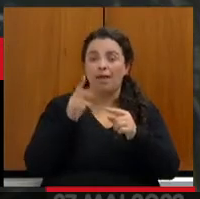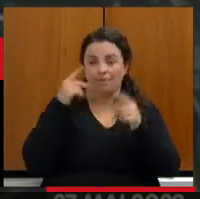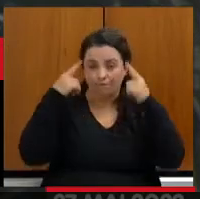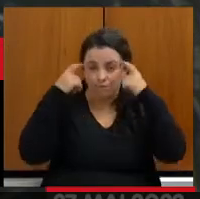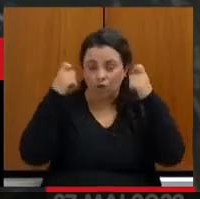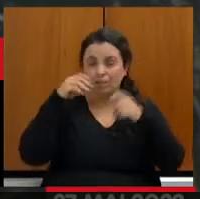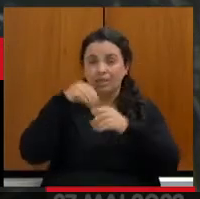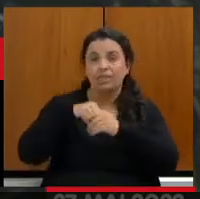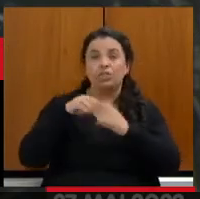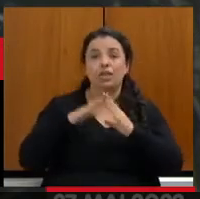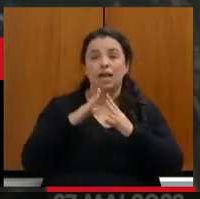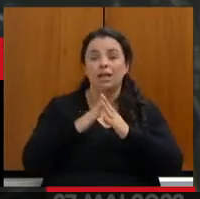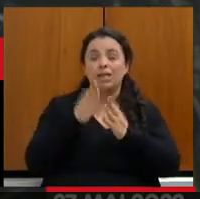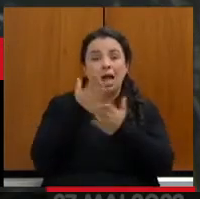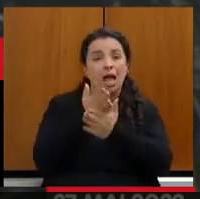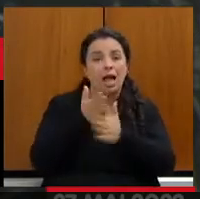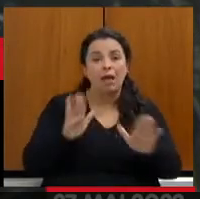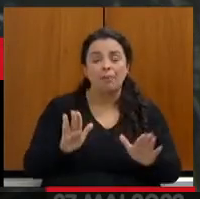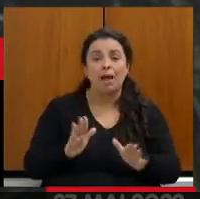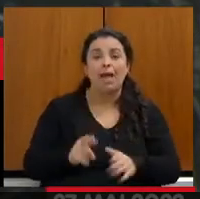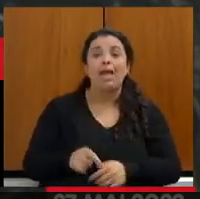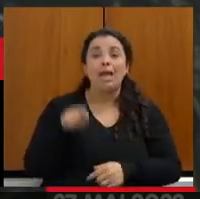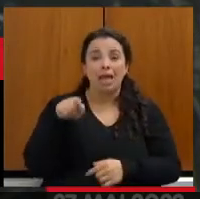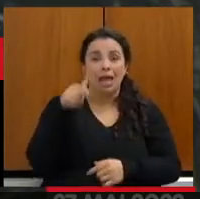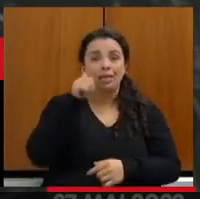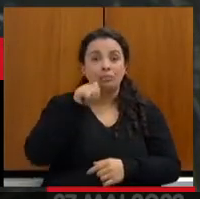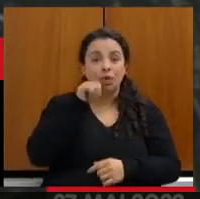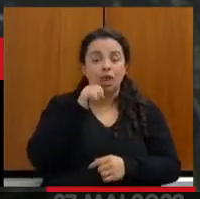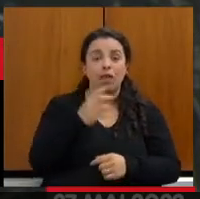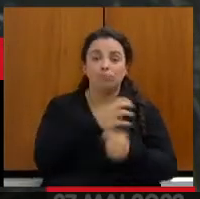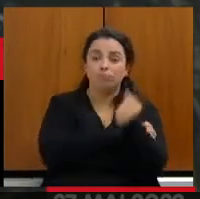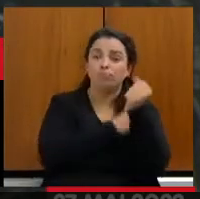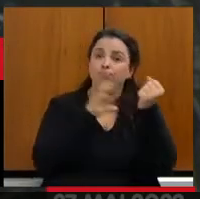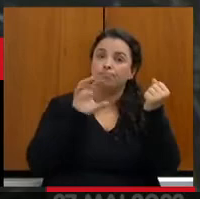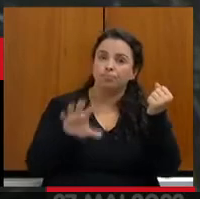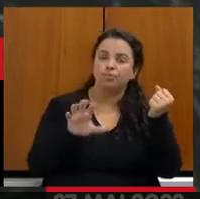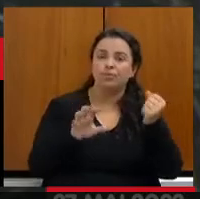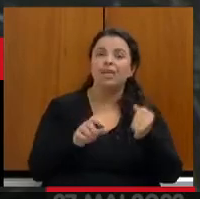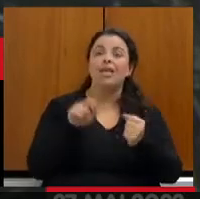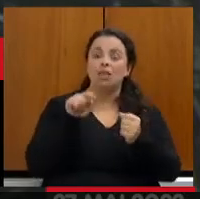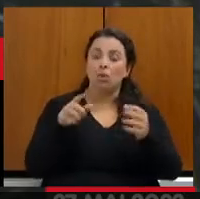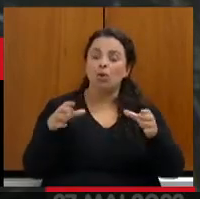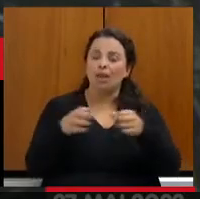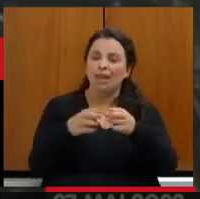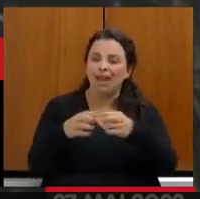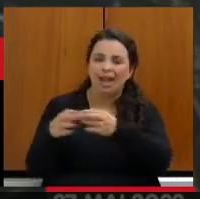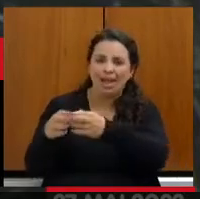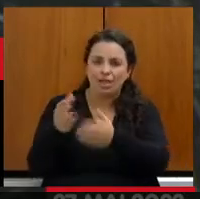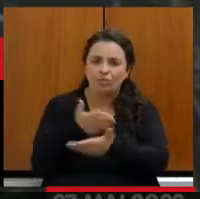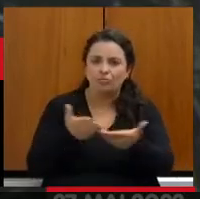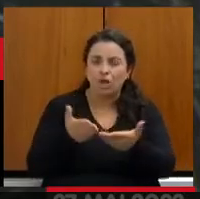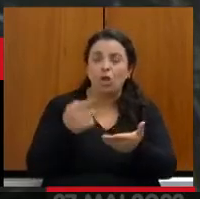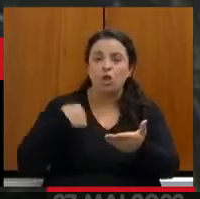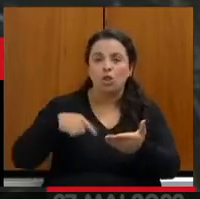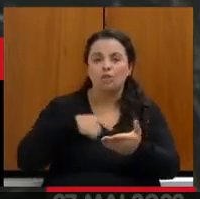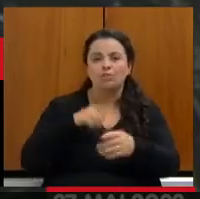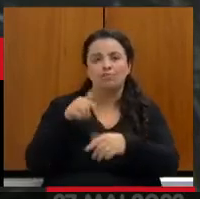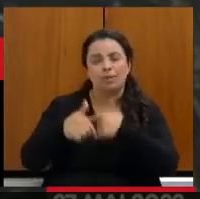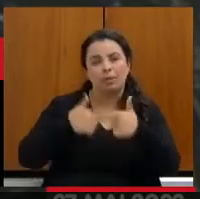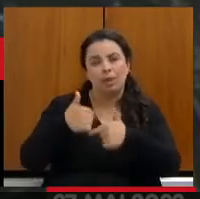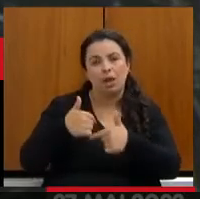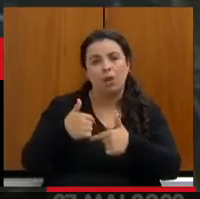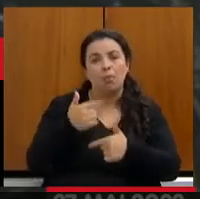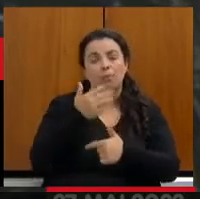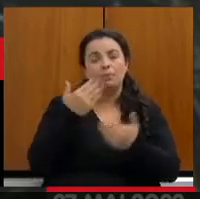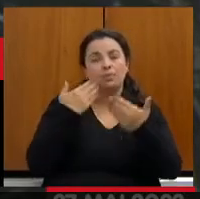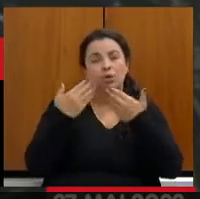e empodera essas mulheres junto com a rede a gente trabalha o psicólogo e os advogados totalmente